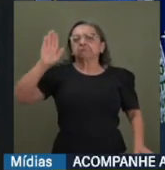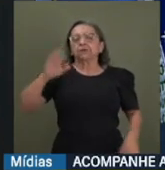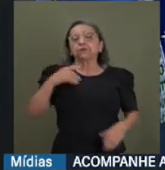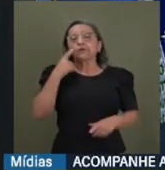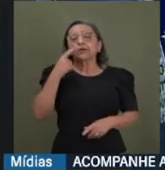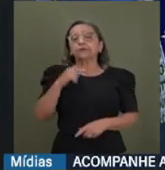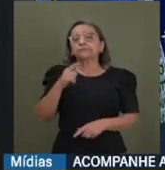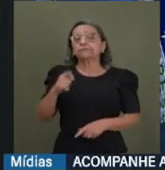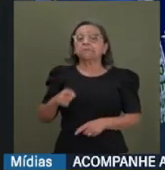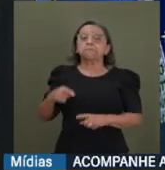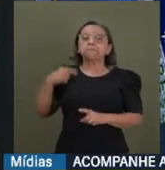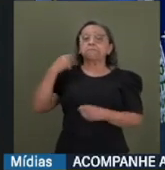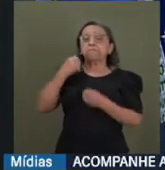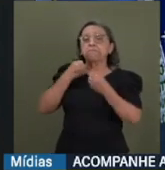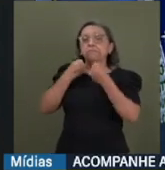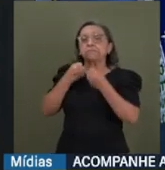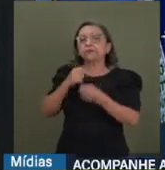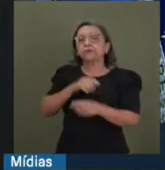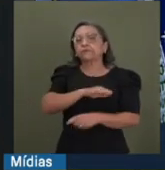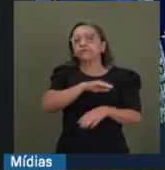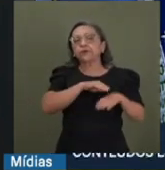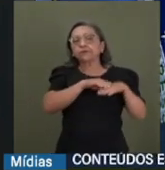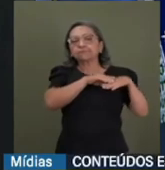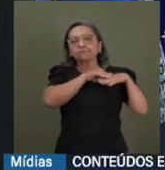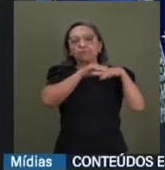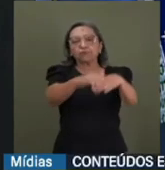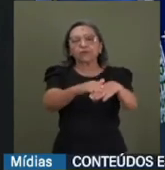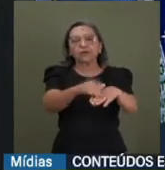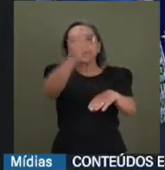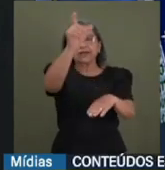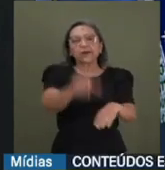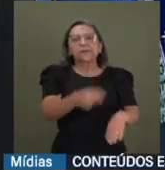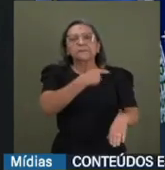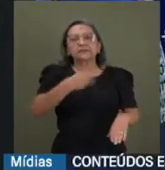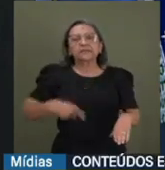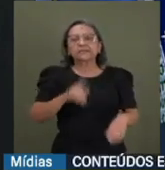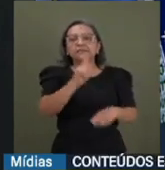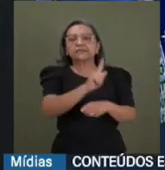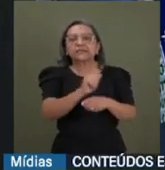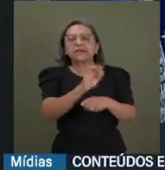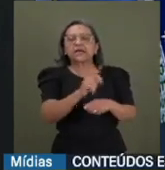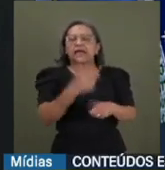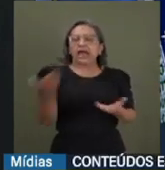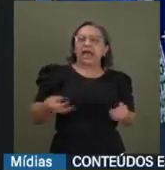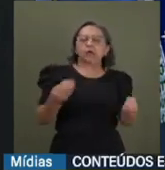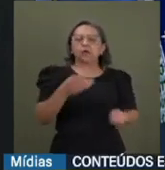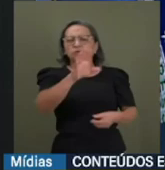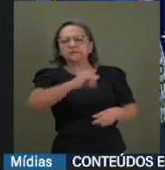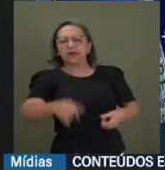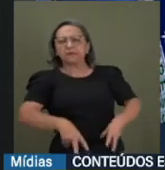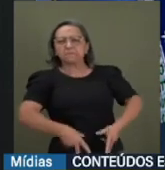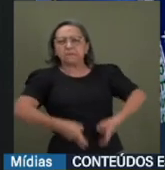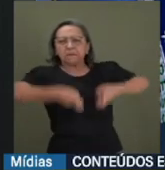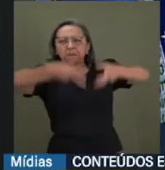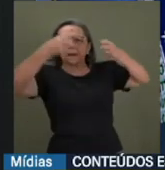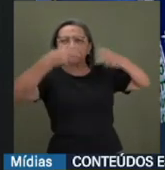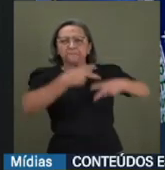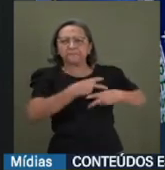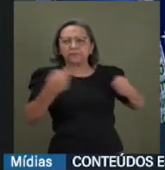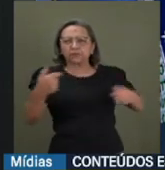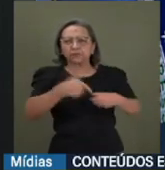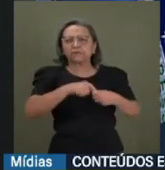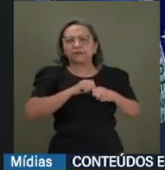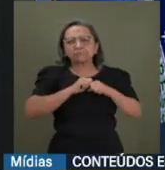dar um sermão no presidente da Guiana, que como é que eles iam explorar petróleo, que vai jogar